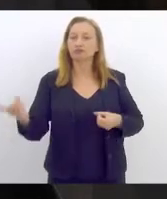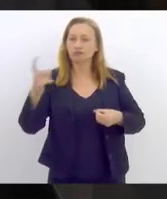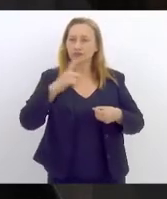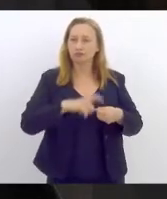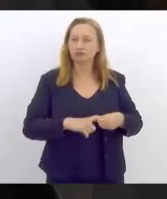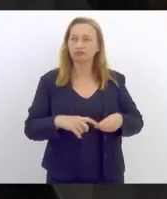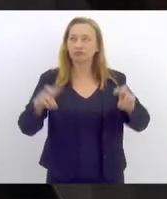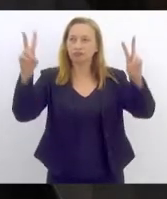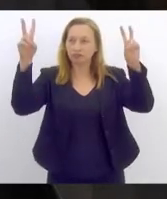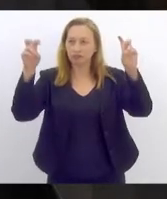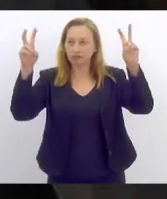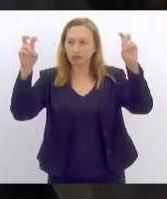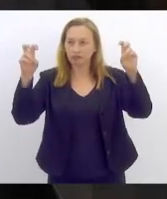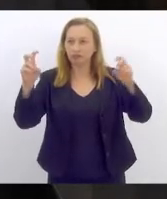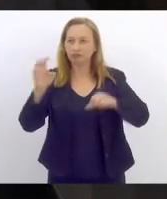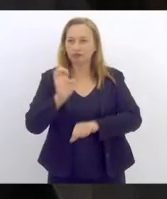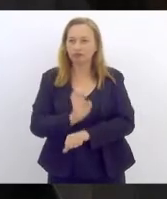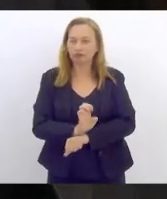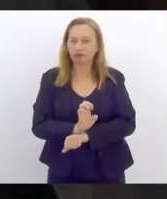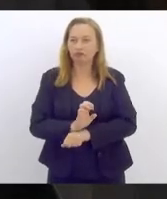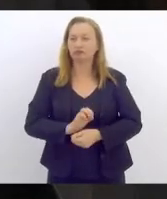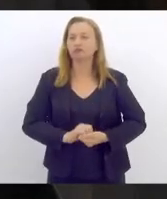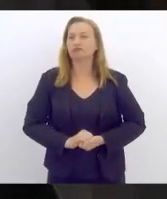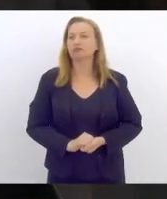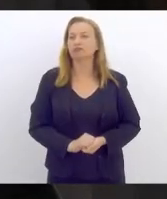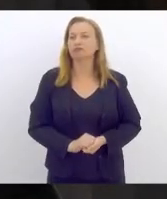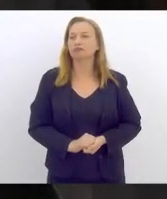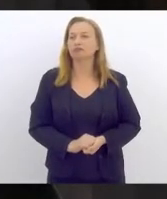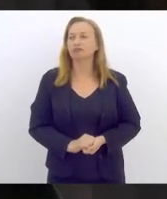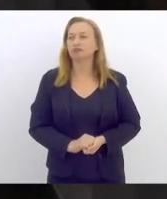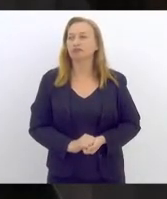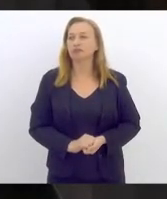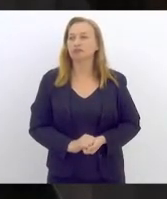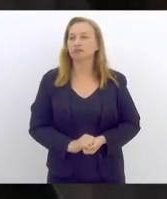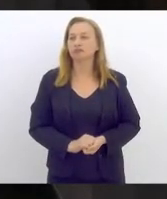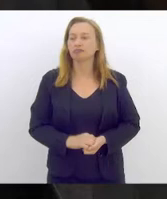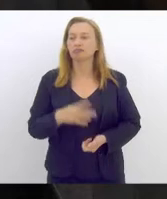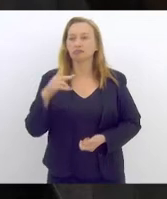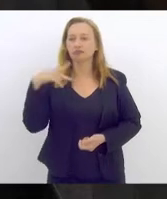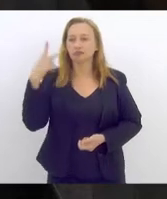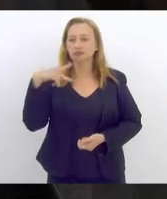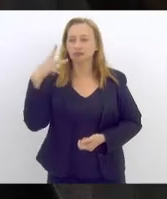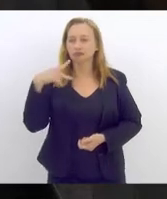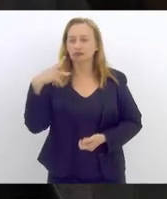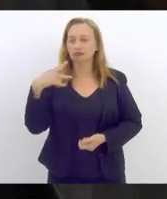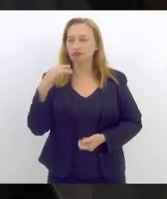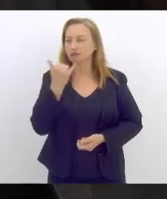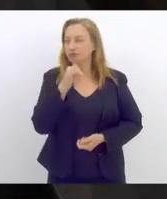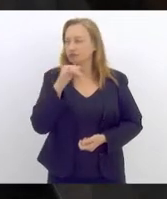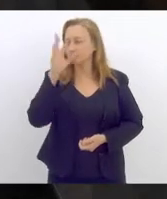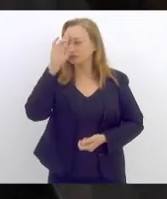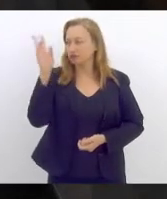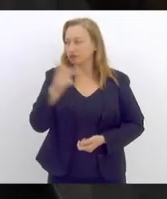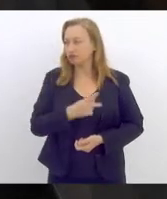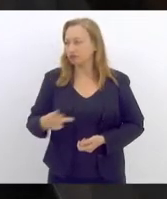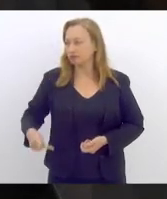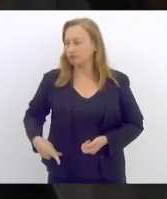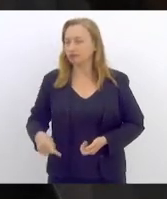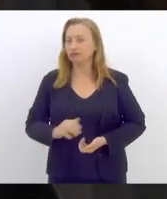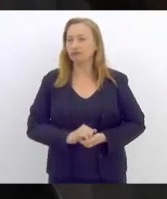as questões do nosso Estado e do Parlamento Fluminense senhora presidente